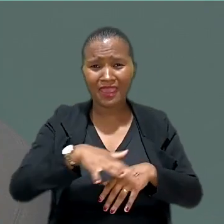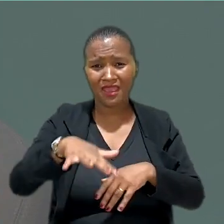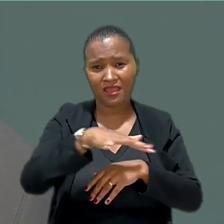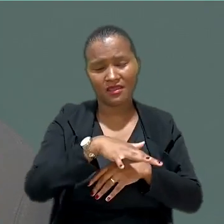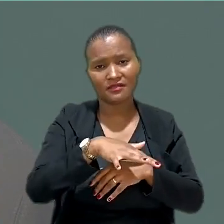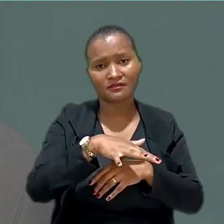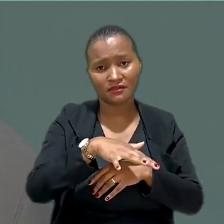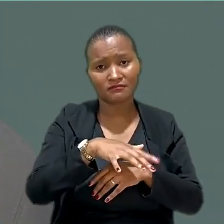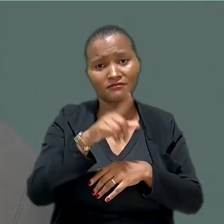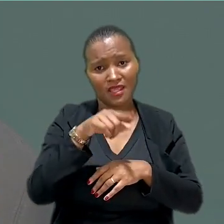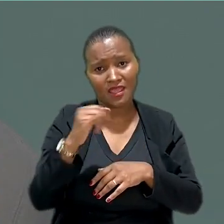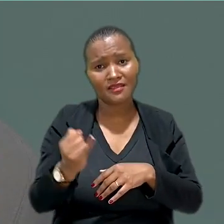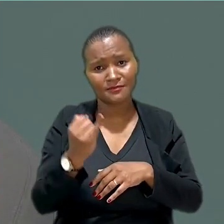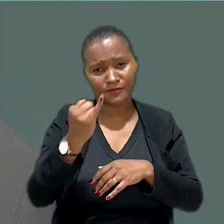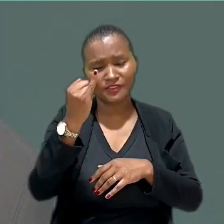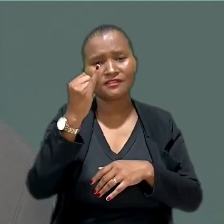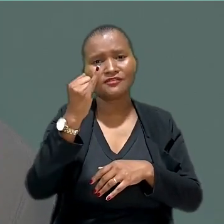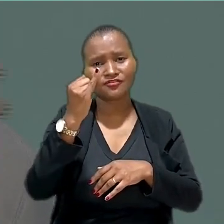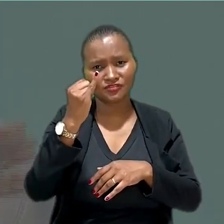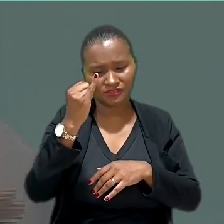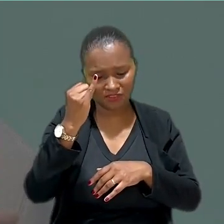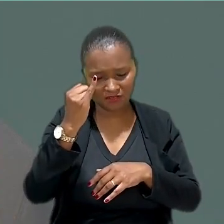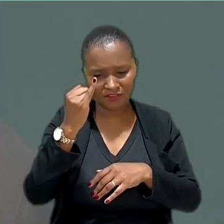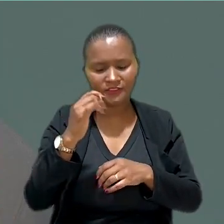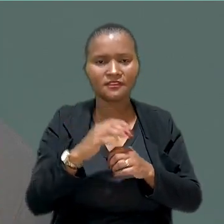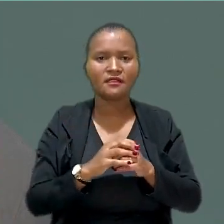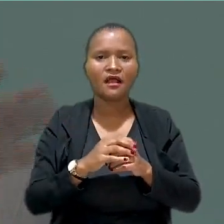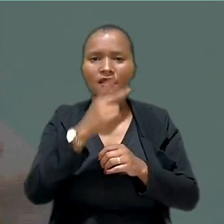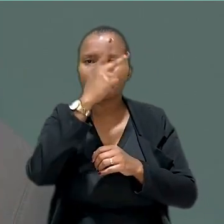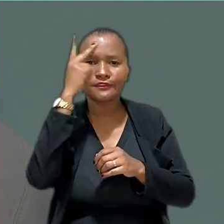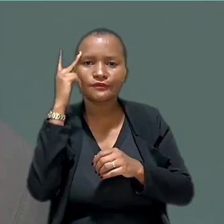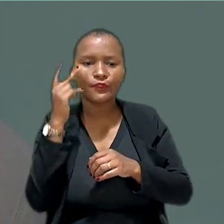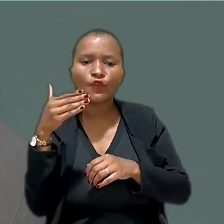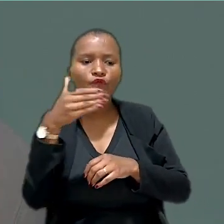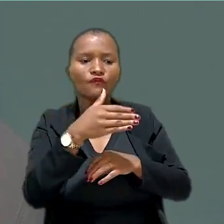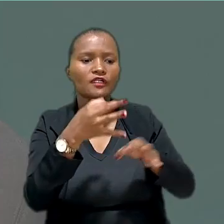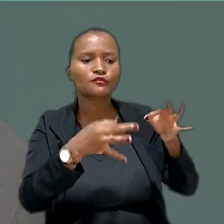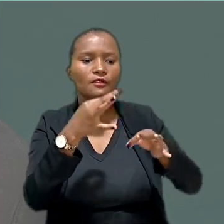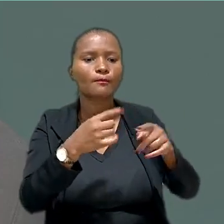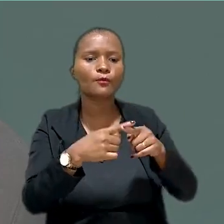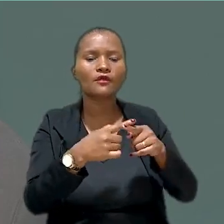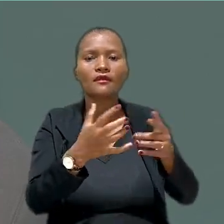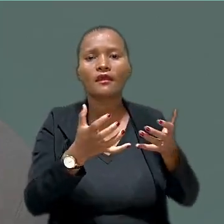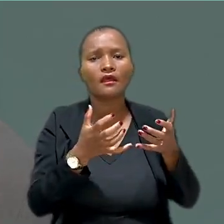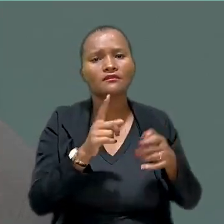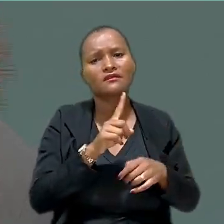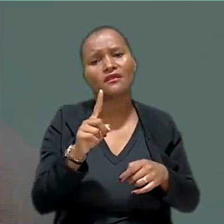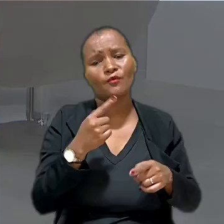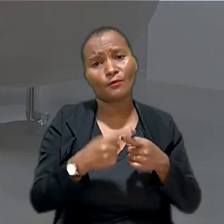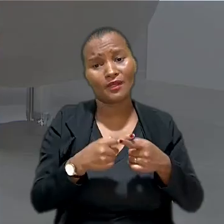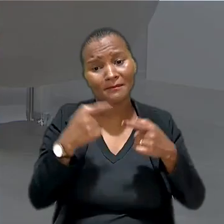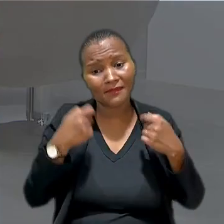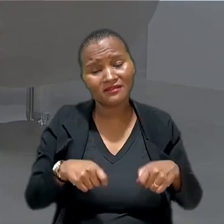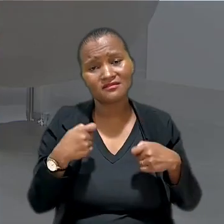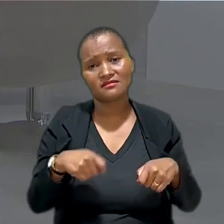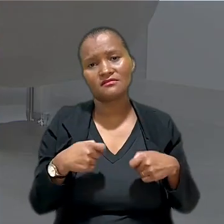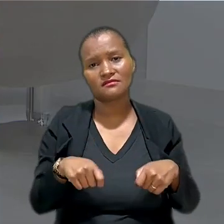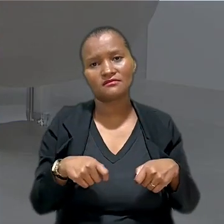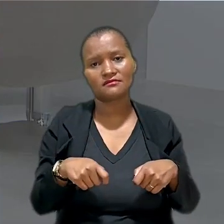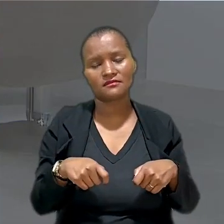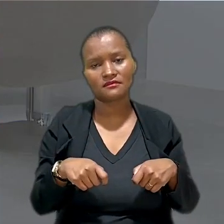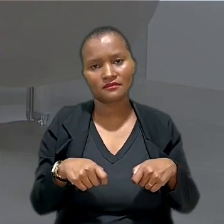Judiciário brasileiro. Isso é importante nós assinalarmos. Ninguém vai à justiça porque quer. Só se vai à justiça porque precisa estar na